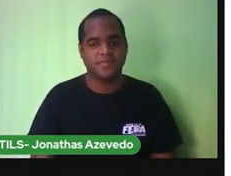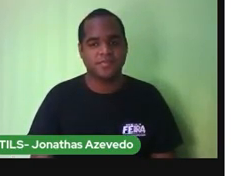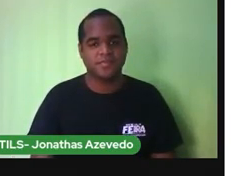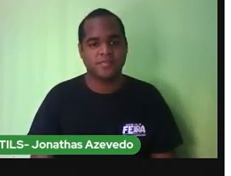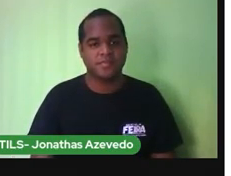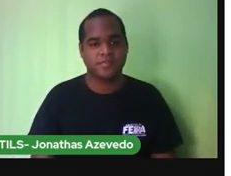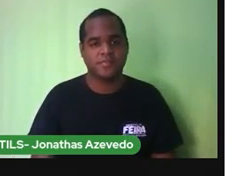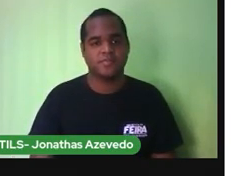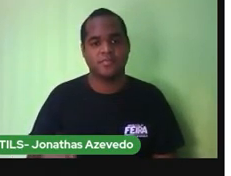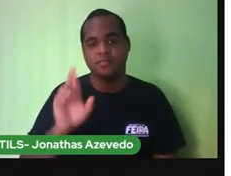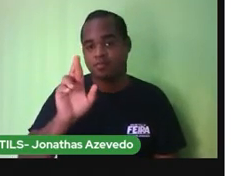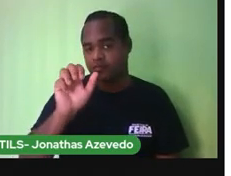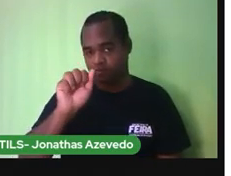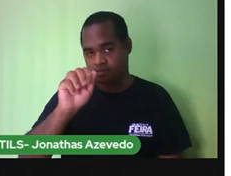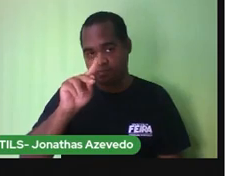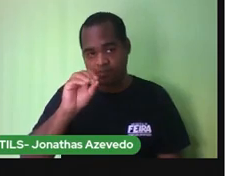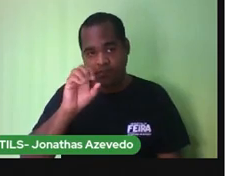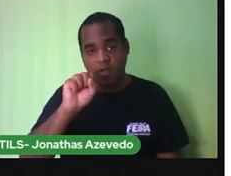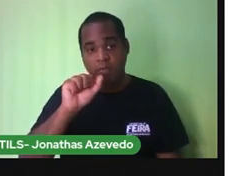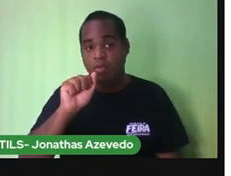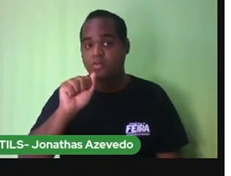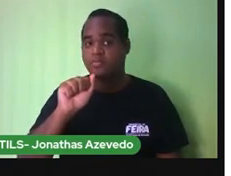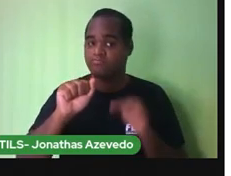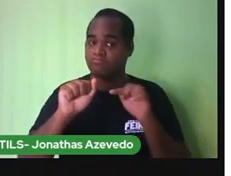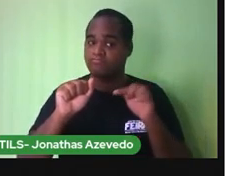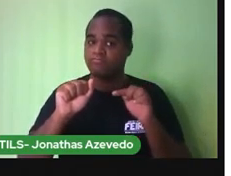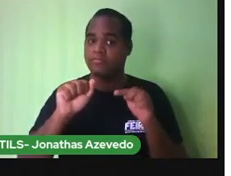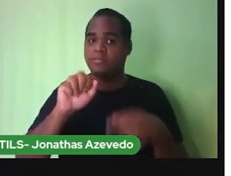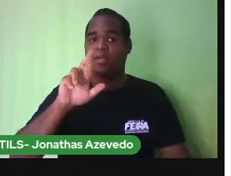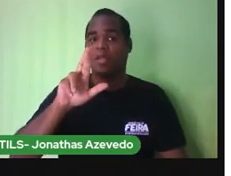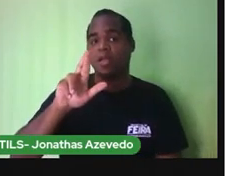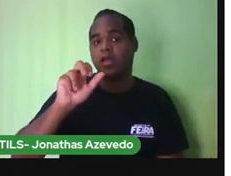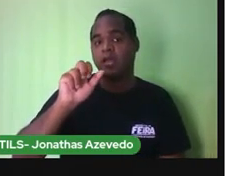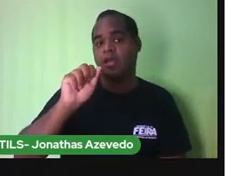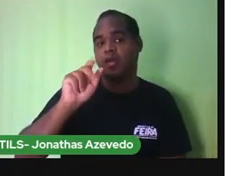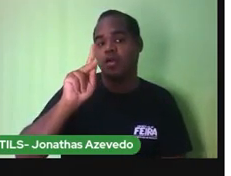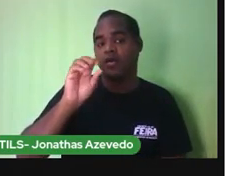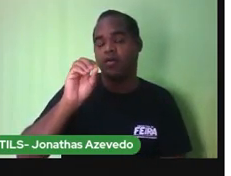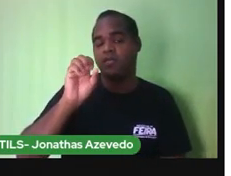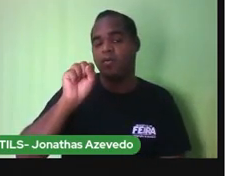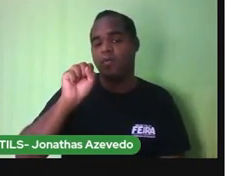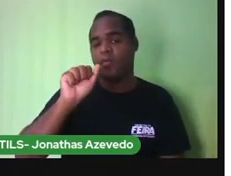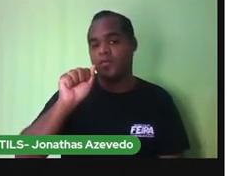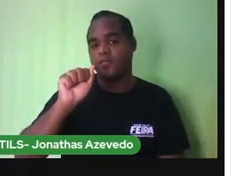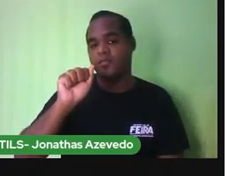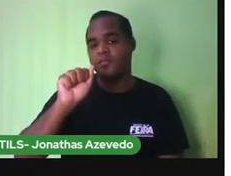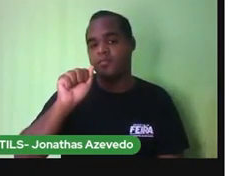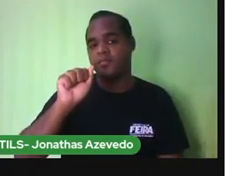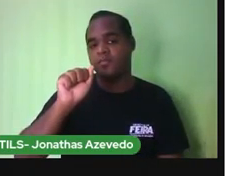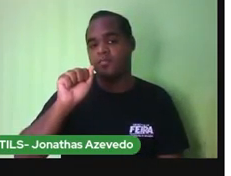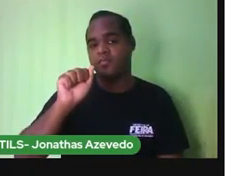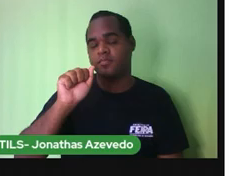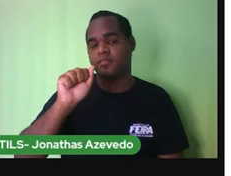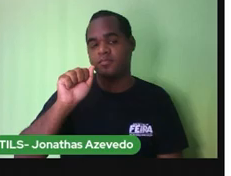a raposa vamos lá a o usar